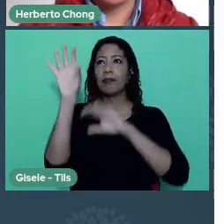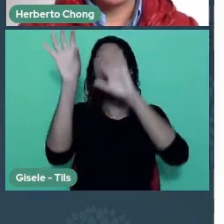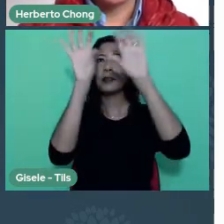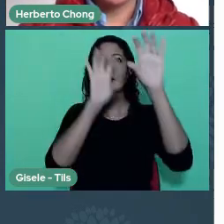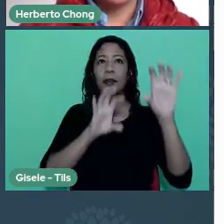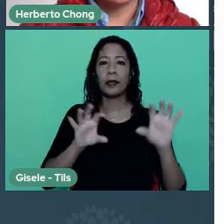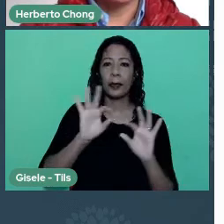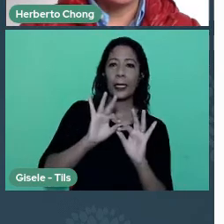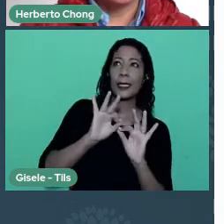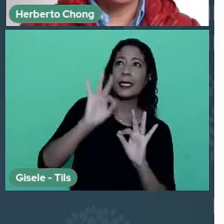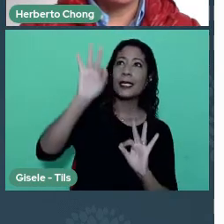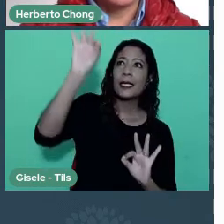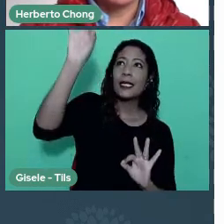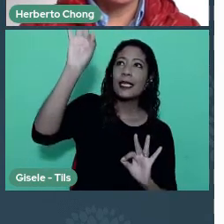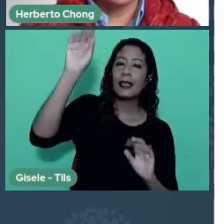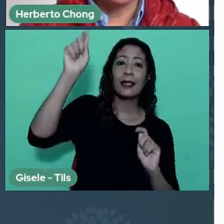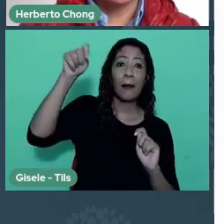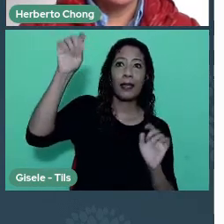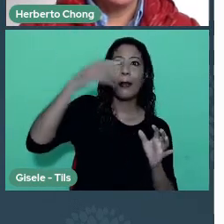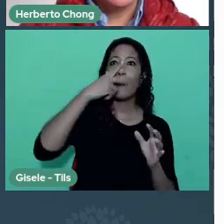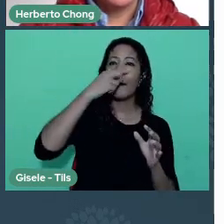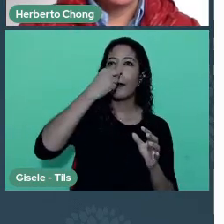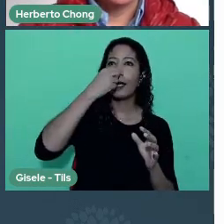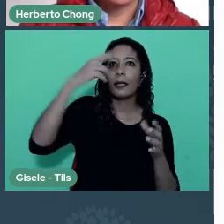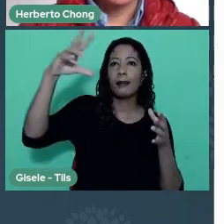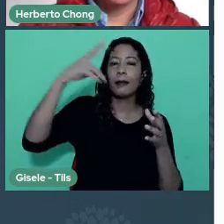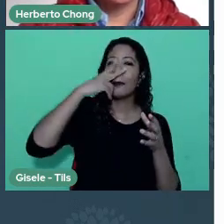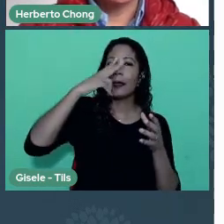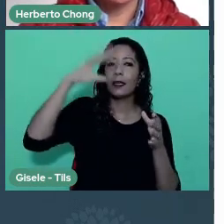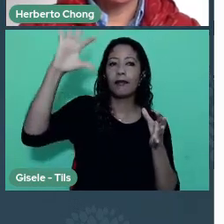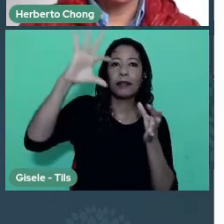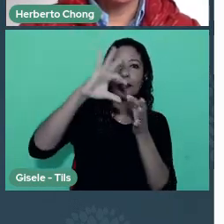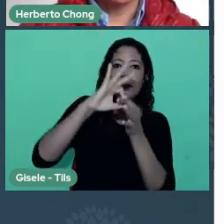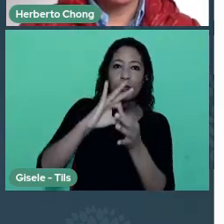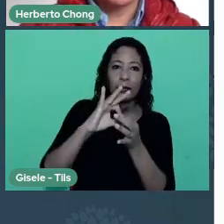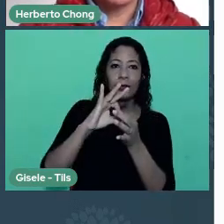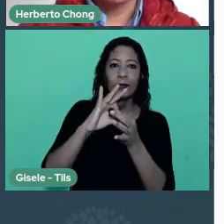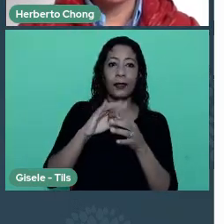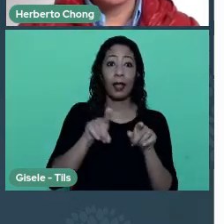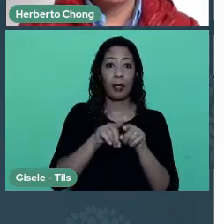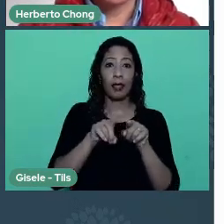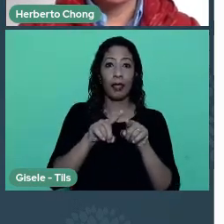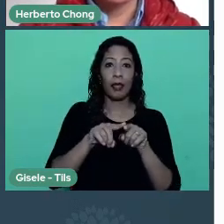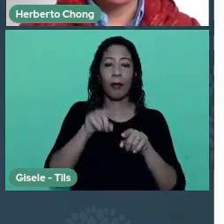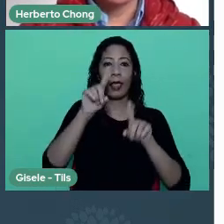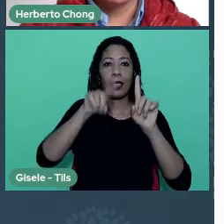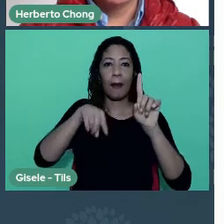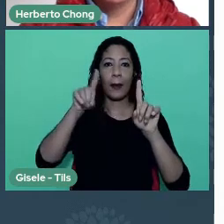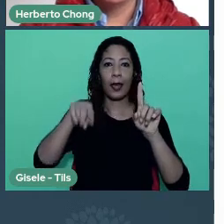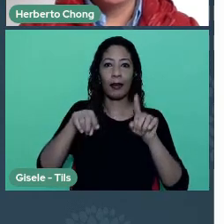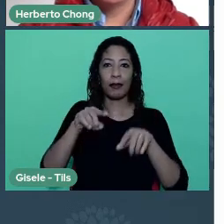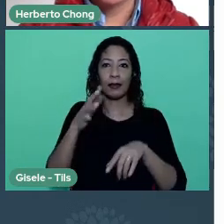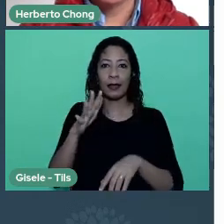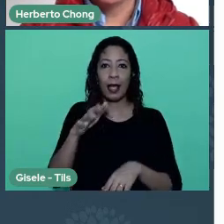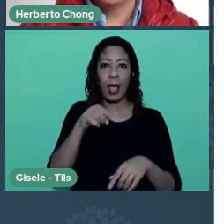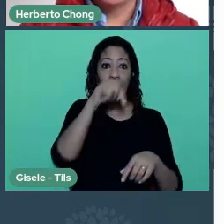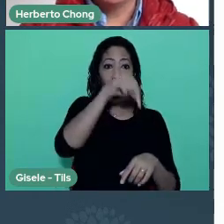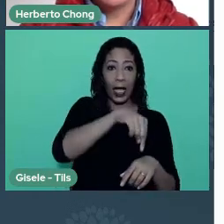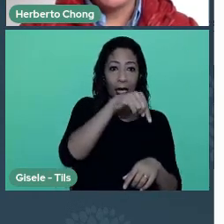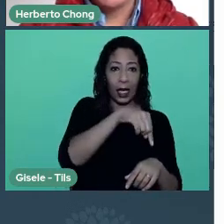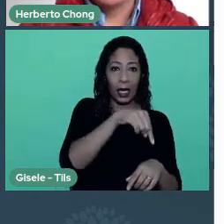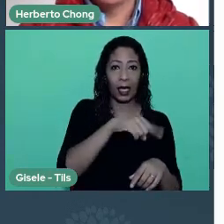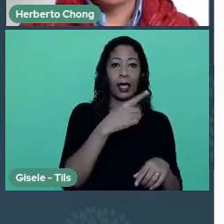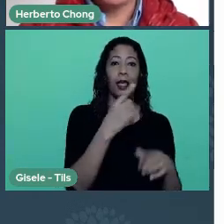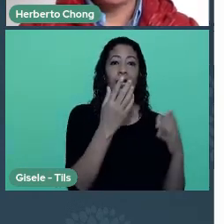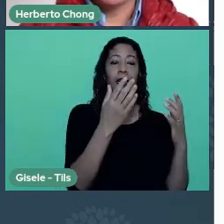essa distância tão grande também nas temperaturas, né? Agora nós estamos com 12 graus e um clima chuvoso e muito frio aqui em